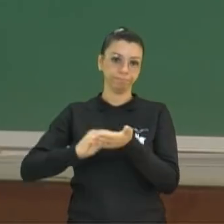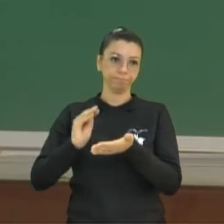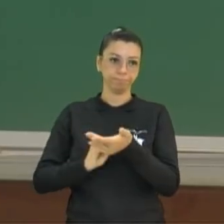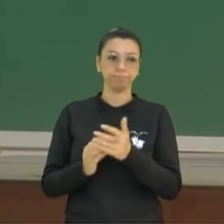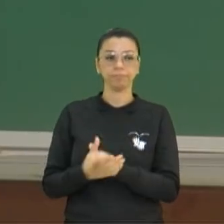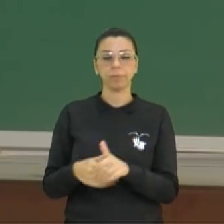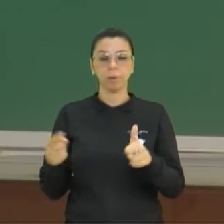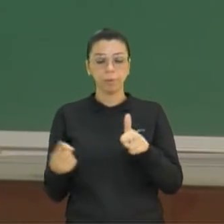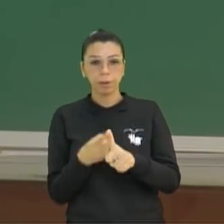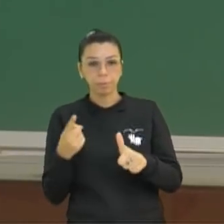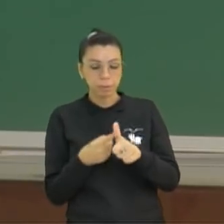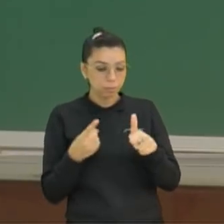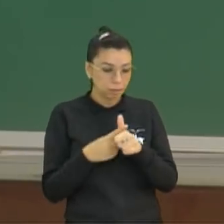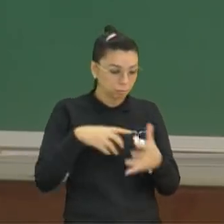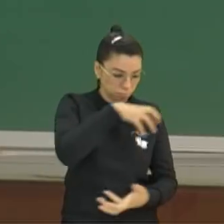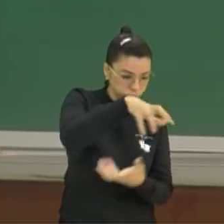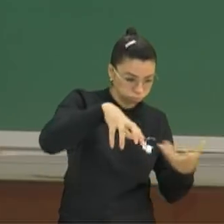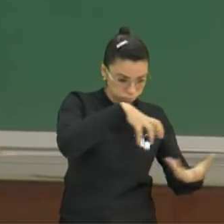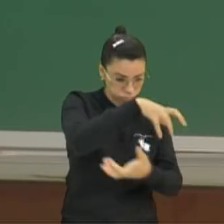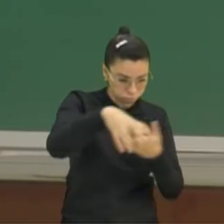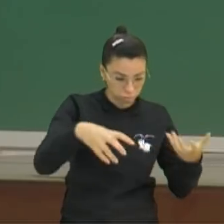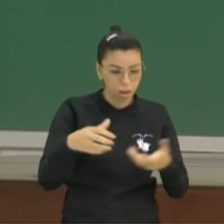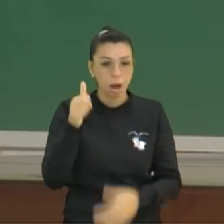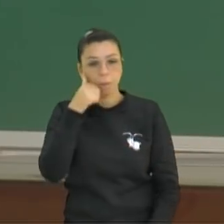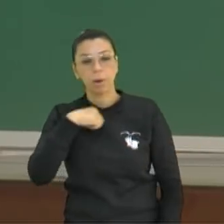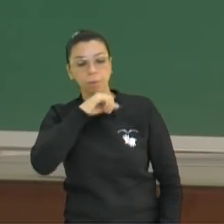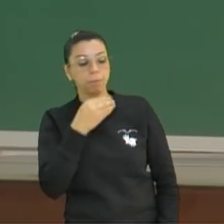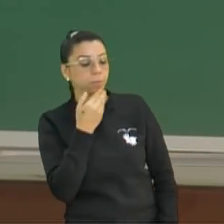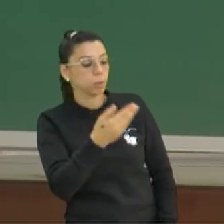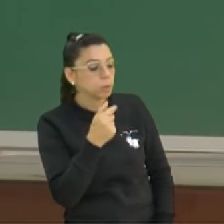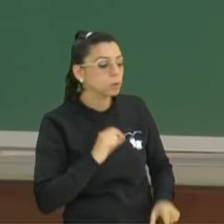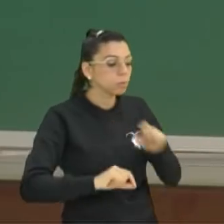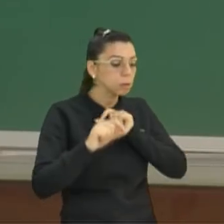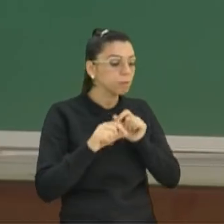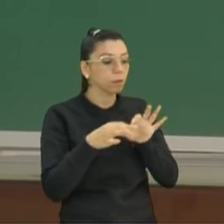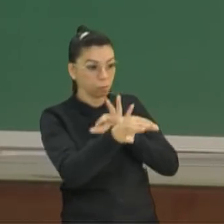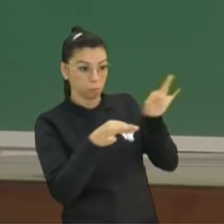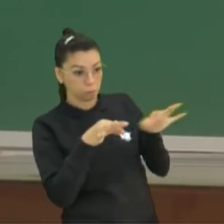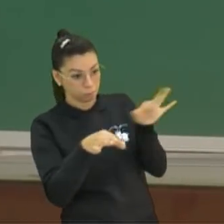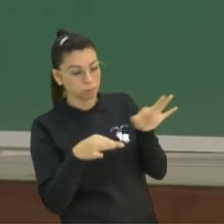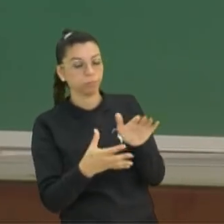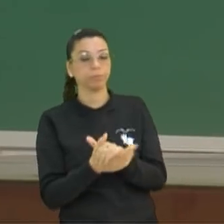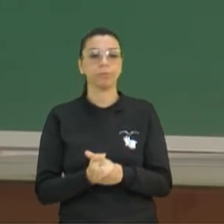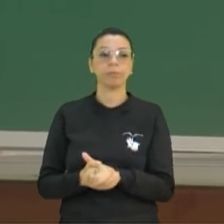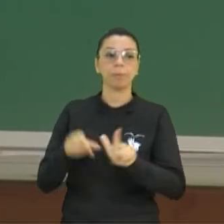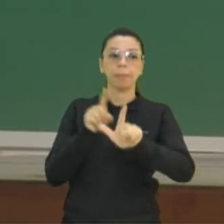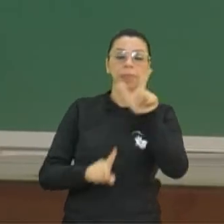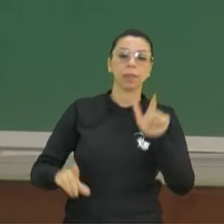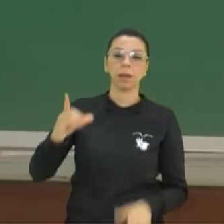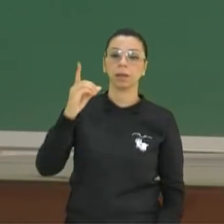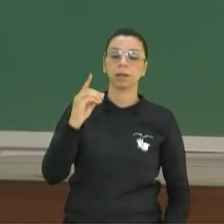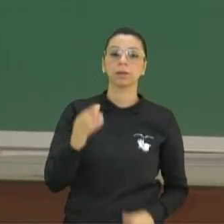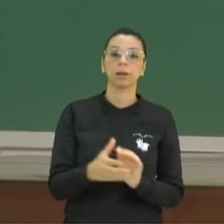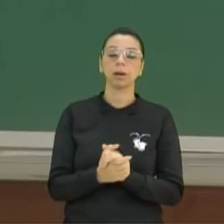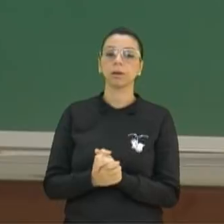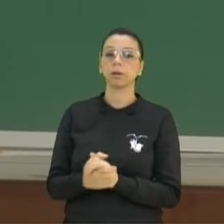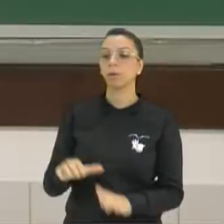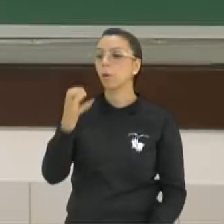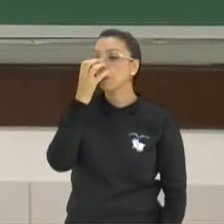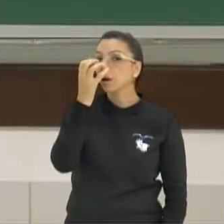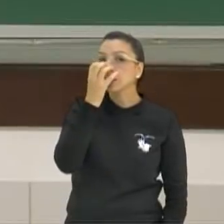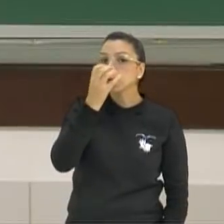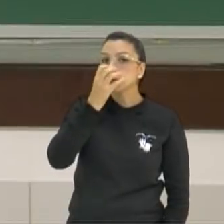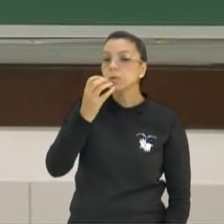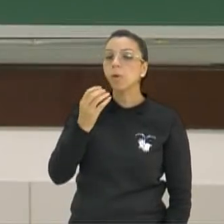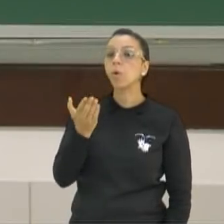uma bagunça, mas ele falou, agora você vai colocar tudo no lugar. Então, está organizando. E na letra D, ele está alimentando o